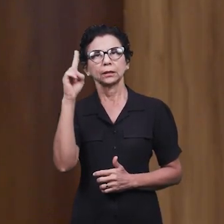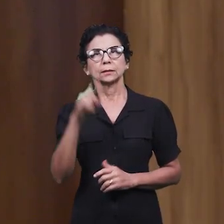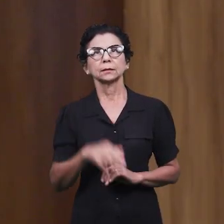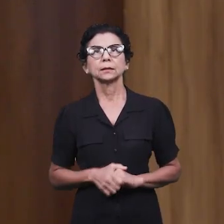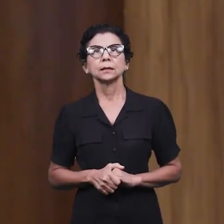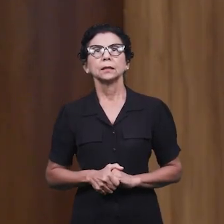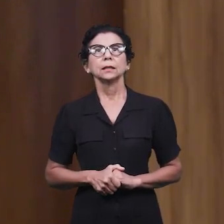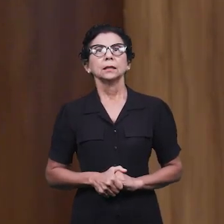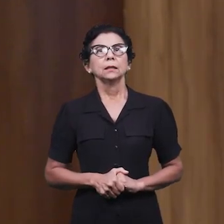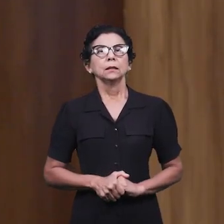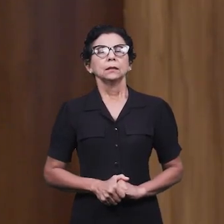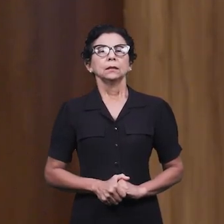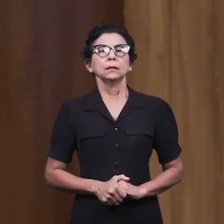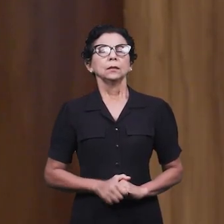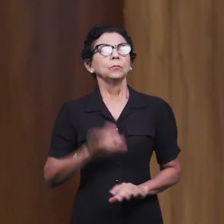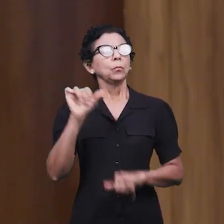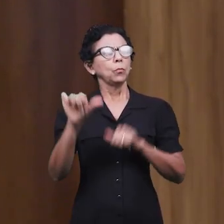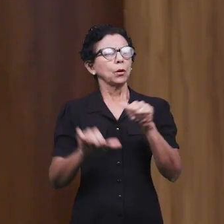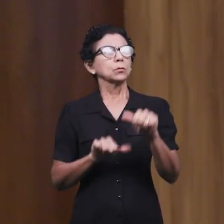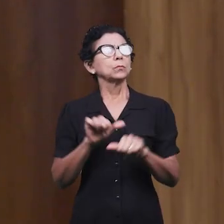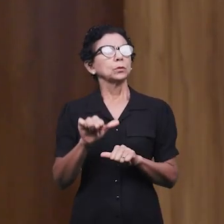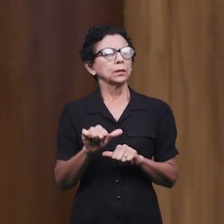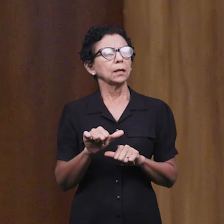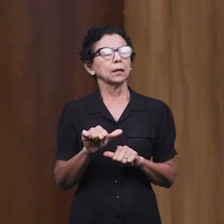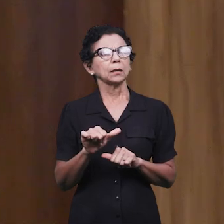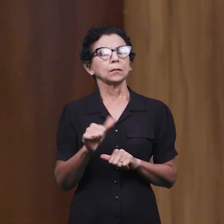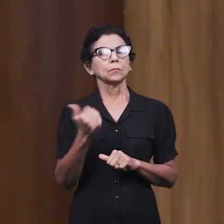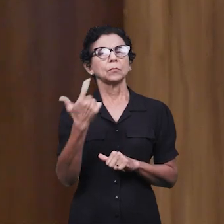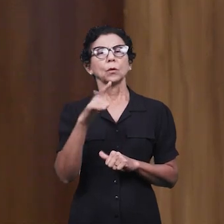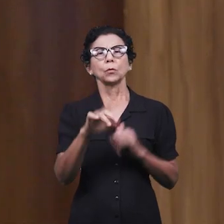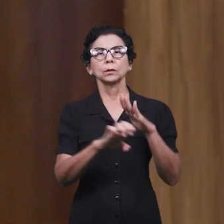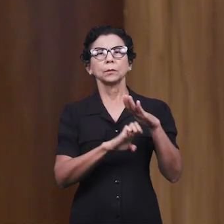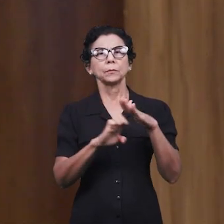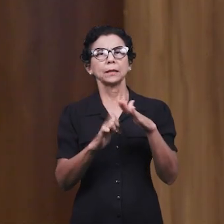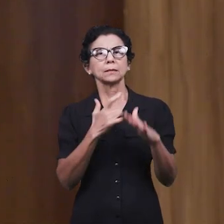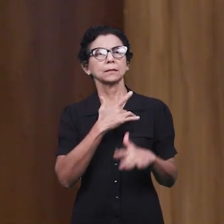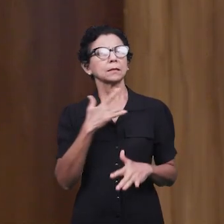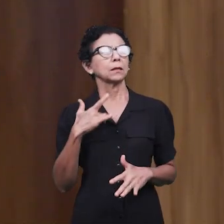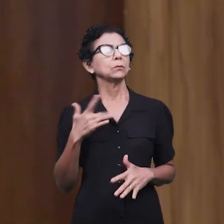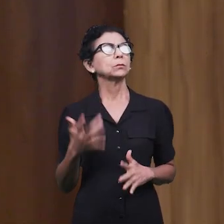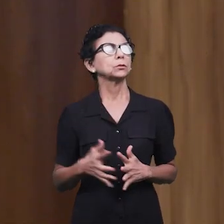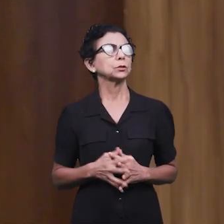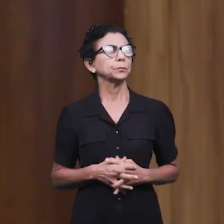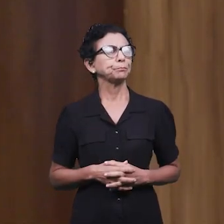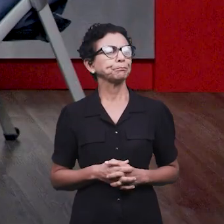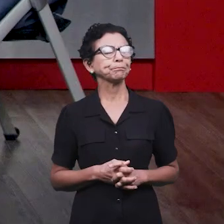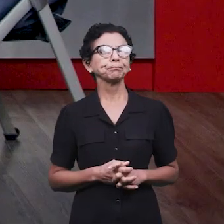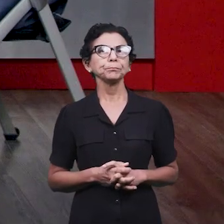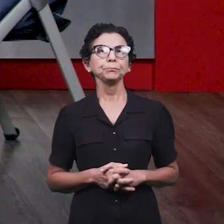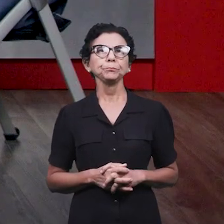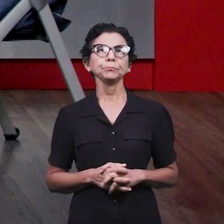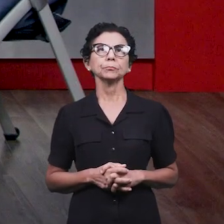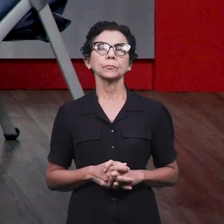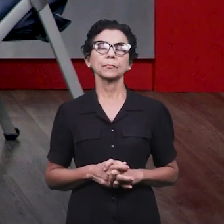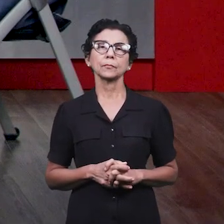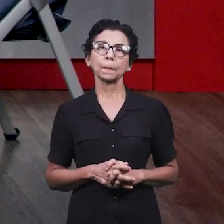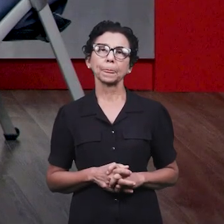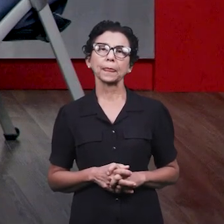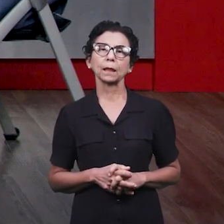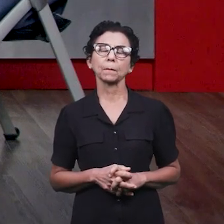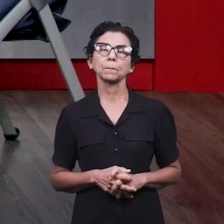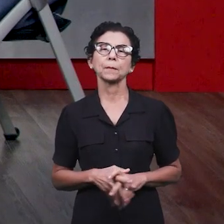pode também fazer a portabilidade para outro plano de saúde também, se ela quiser, mesmo sendo portadora dessa doença? Mesmo sendo portadora da